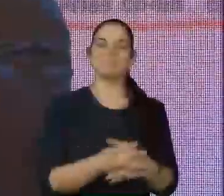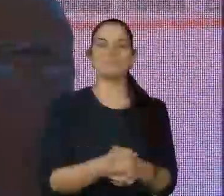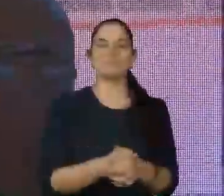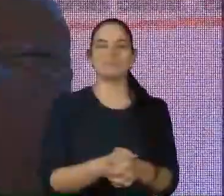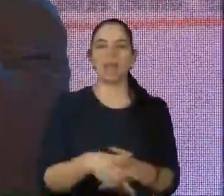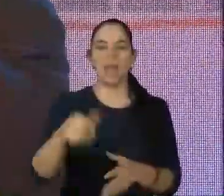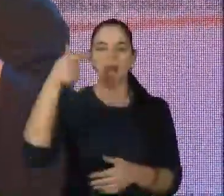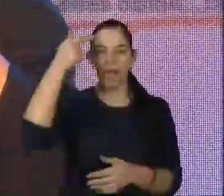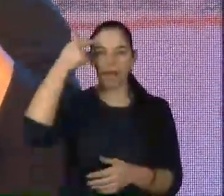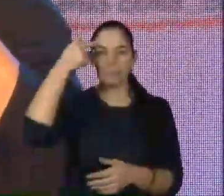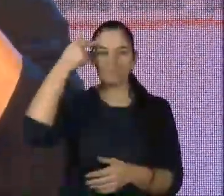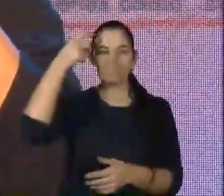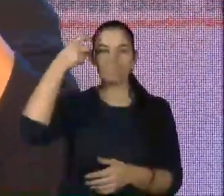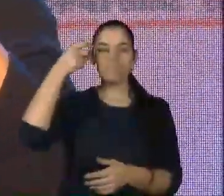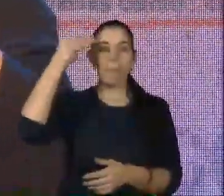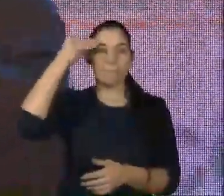A mente,